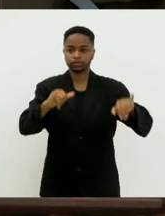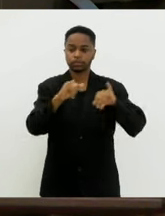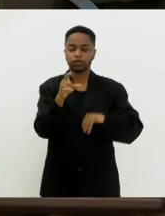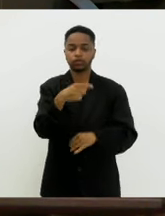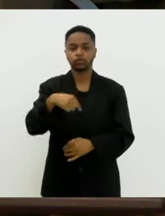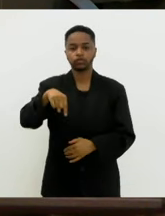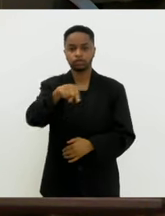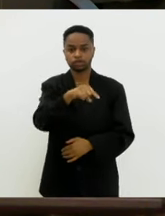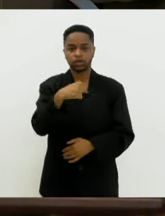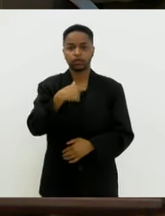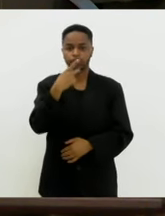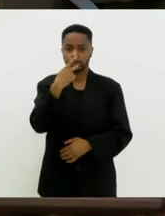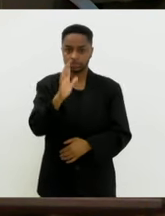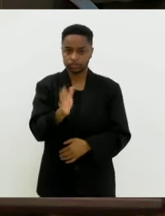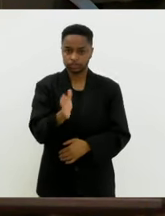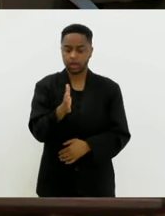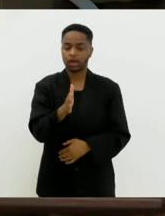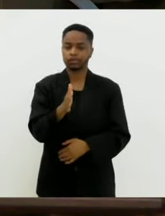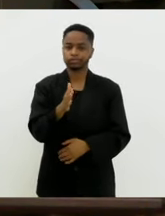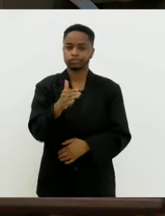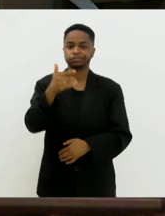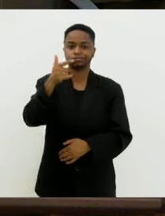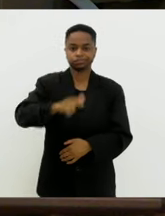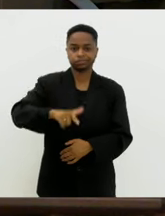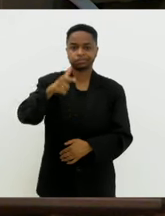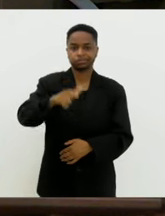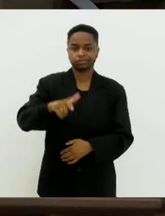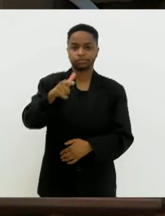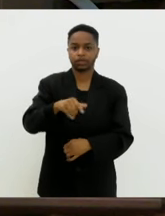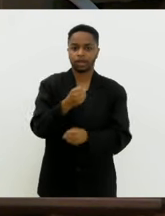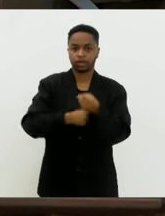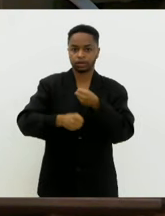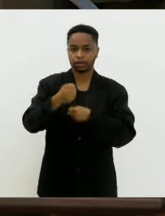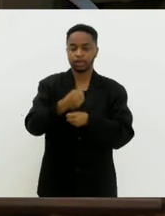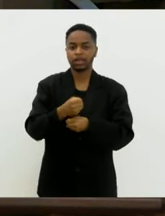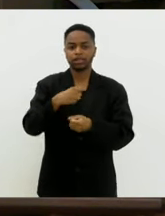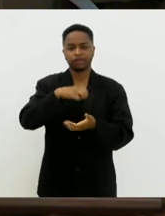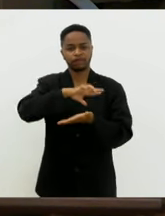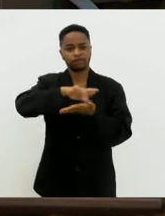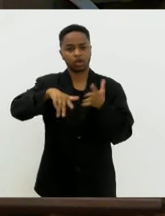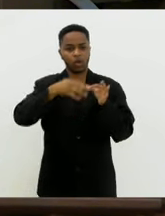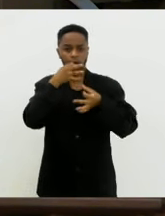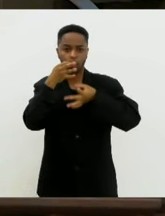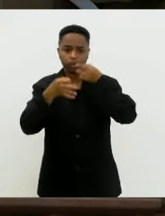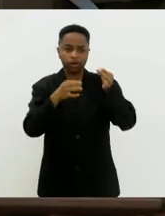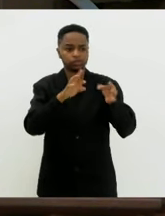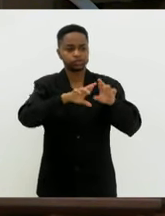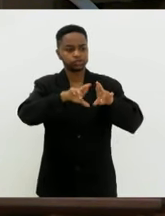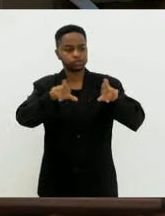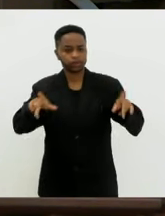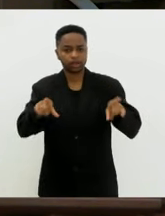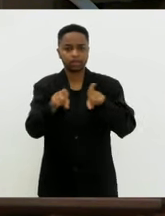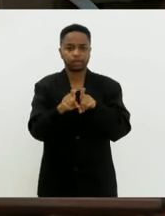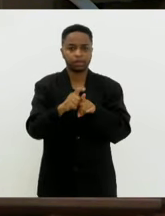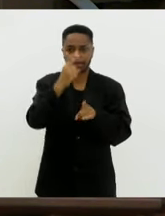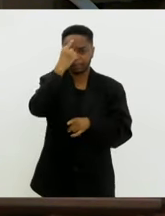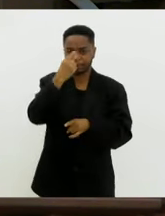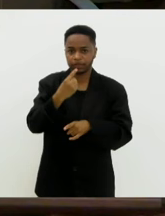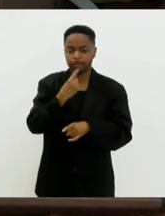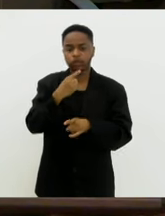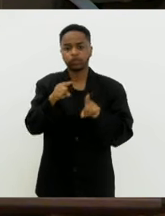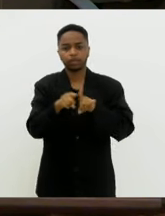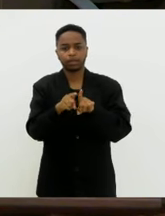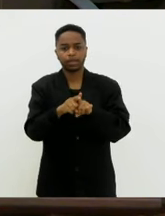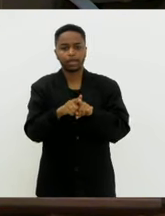já dito muito exaustivamente no ano passado, apesar das infinidades de opiniões, personalidades, ideais e perfis que todos